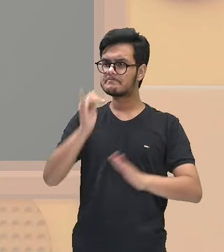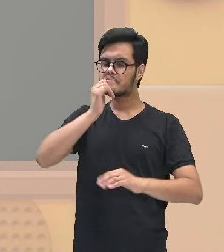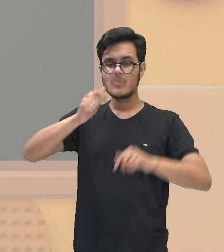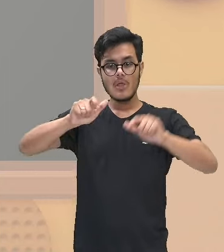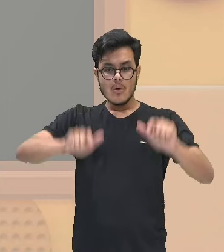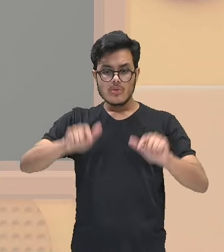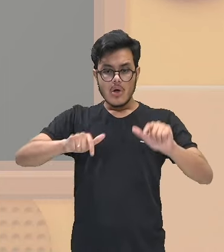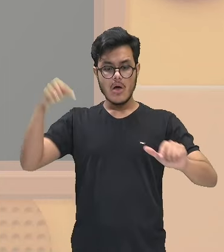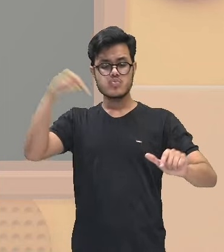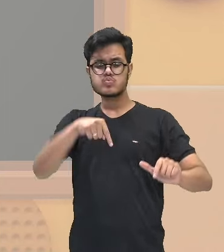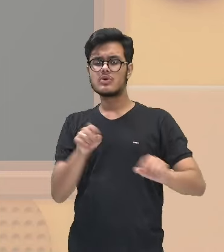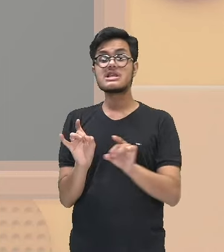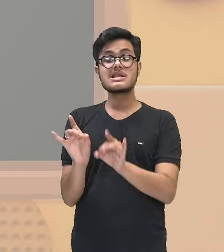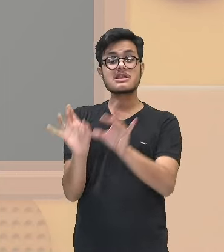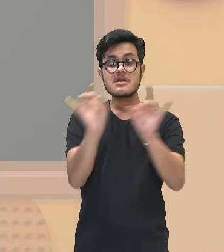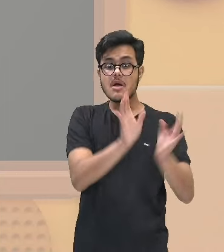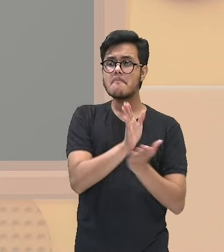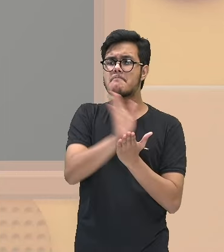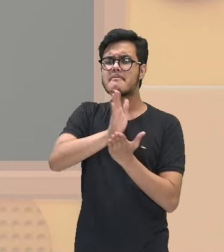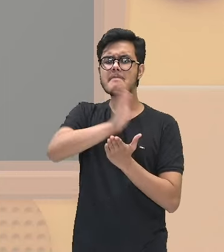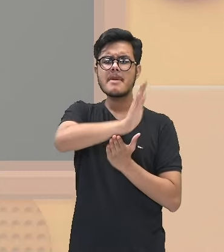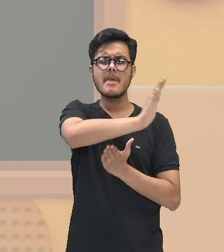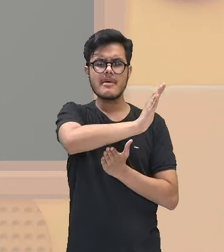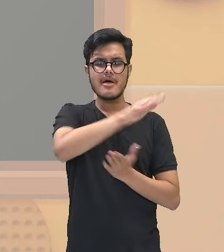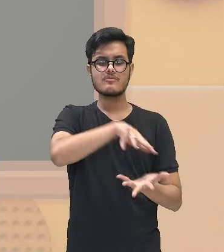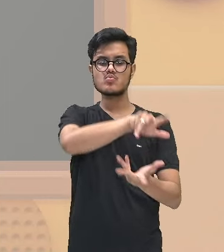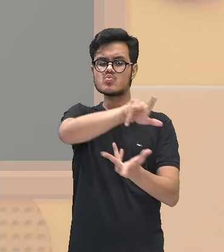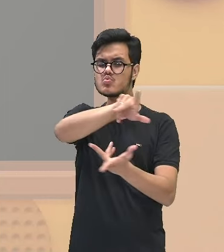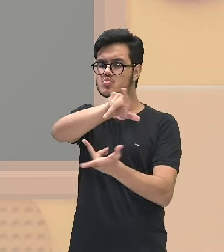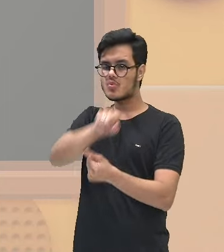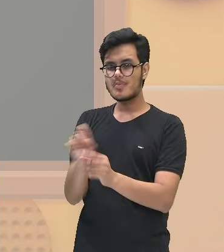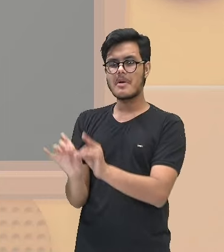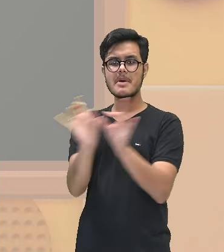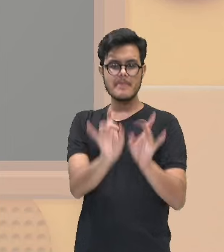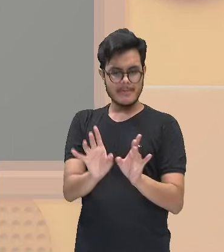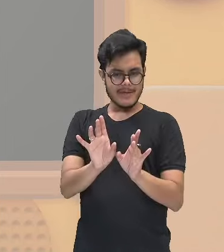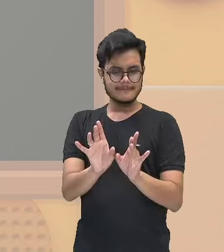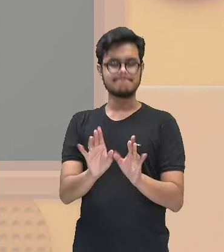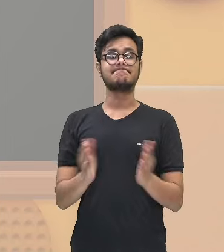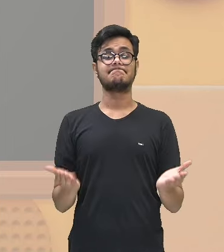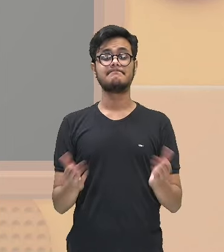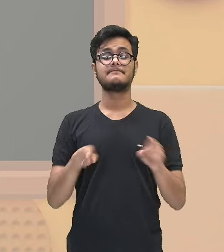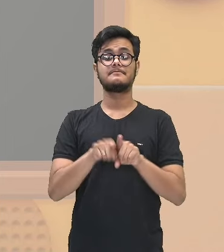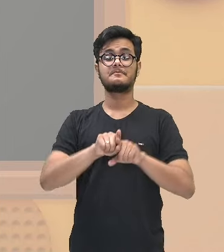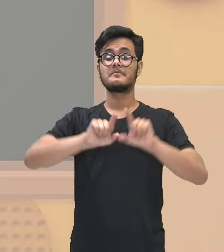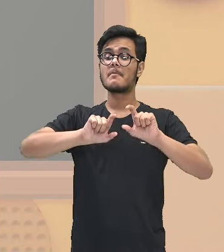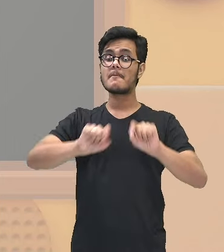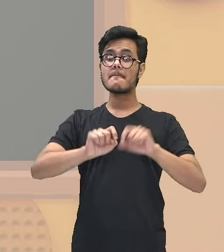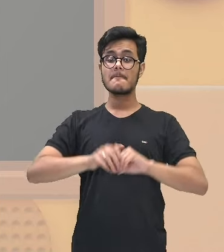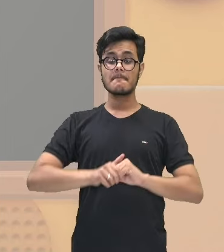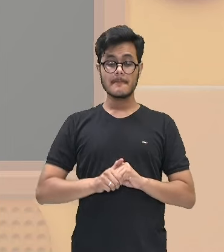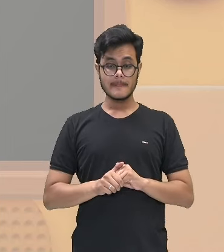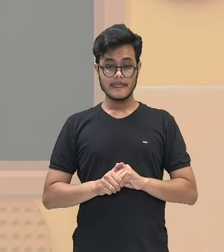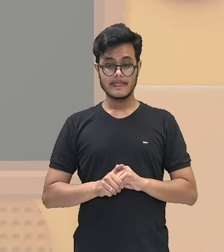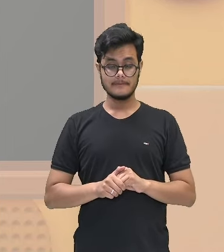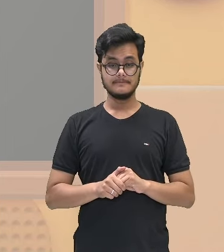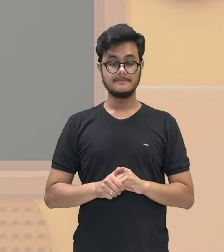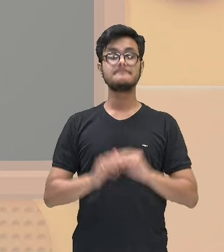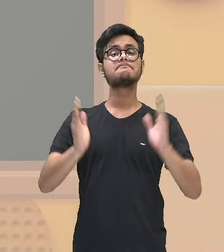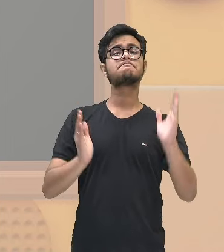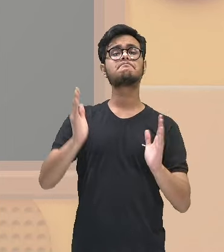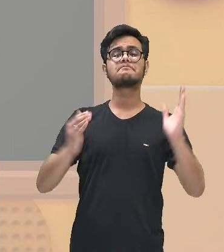dessas cidades serem pontos estratégicos nas rotas comerciais com o Oriente. E também vamos observar que o